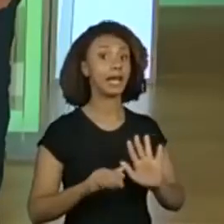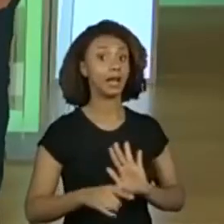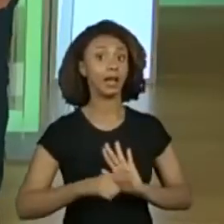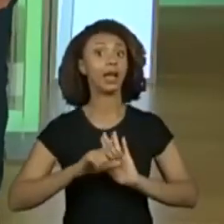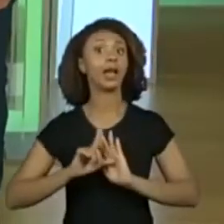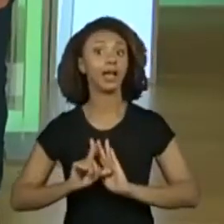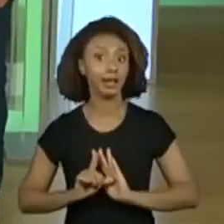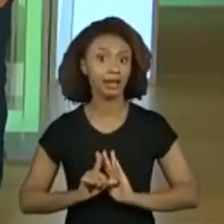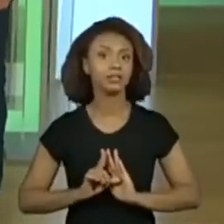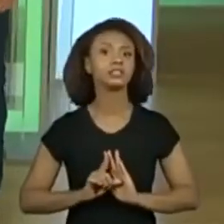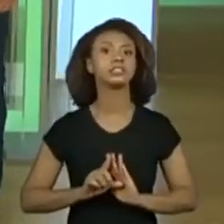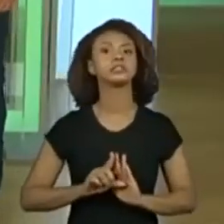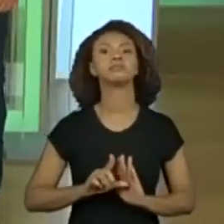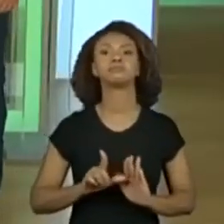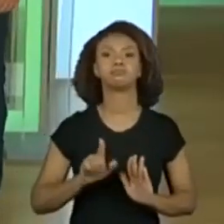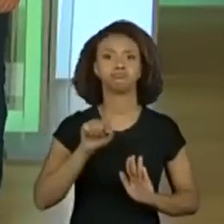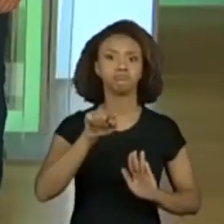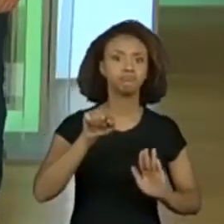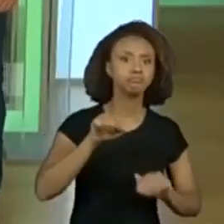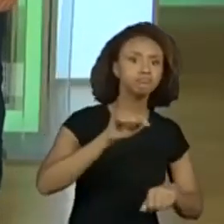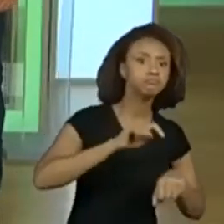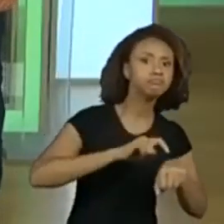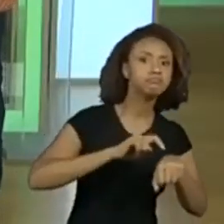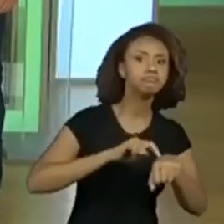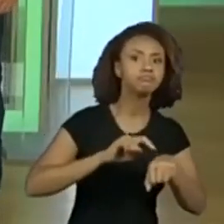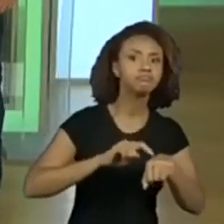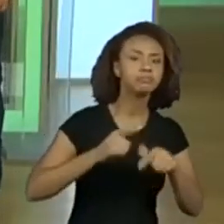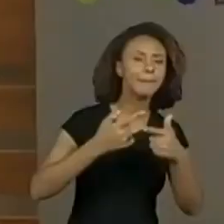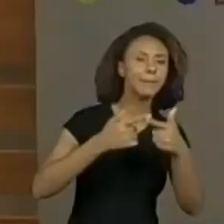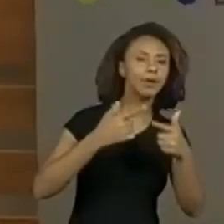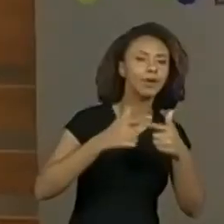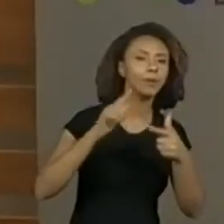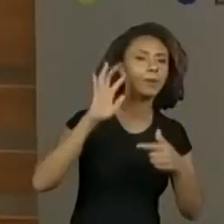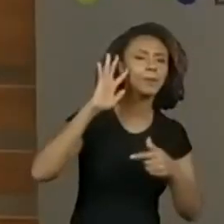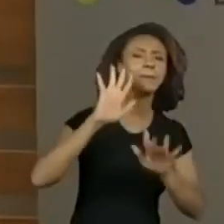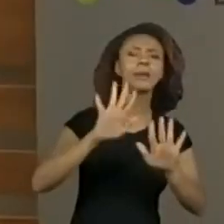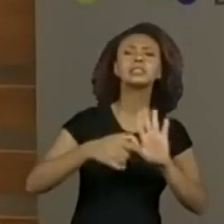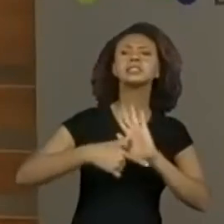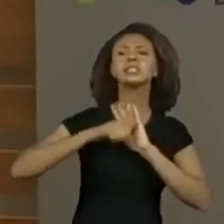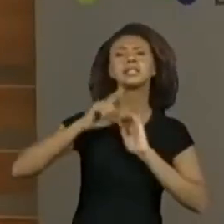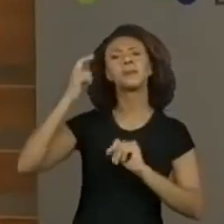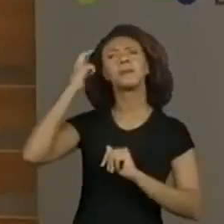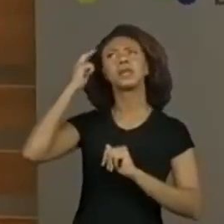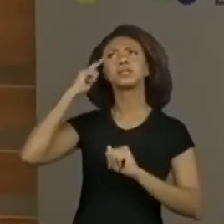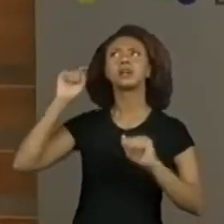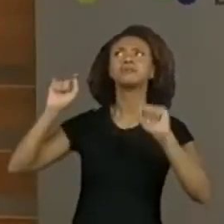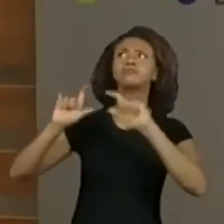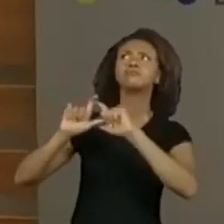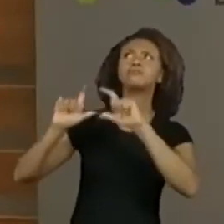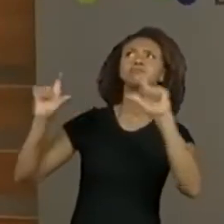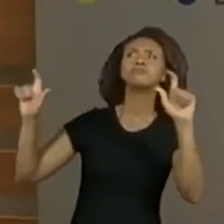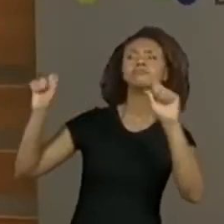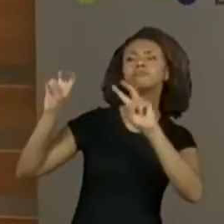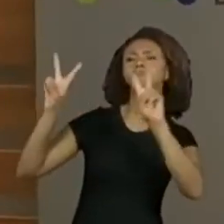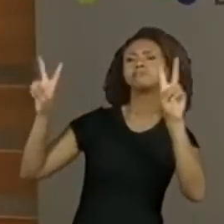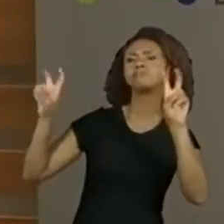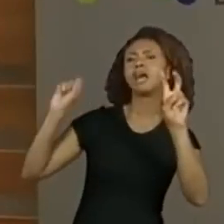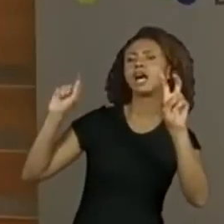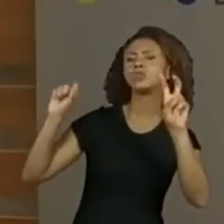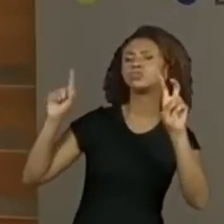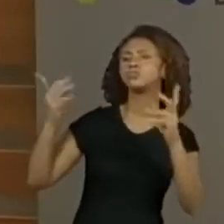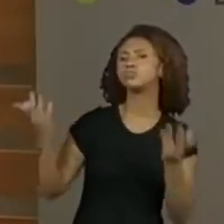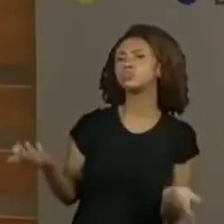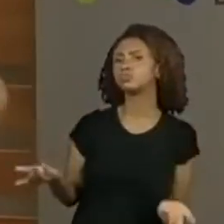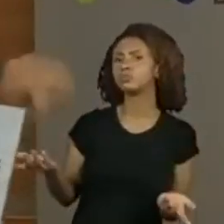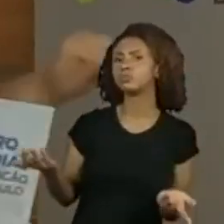dito para aquela situação problema vamos pensar um pouquinho sobre o nosso título aí sobre o nosso tema apresentado